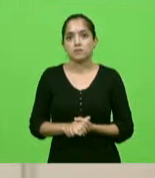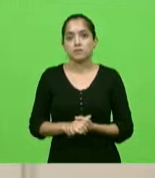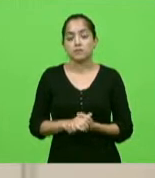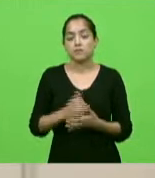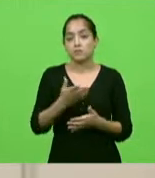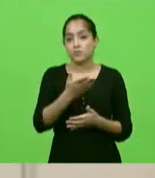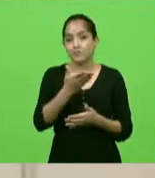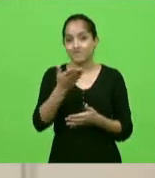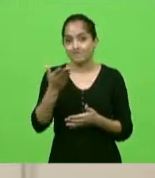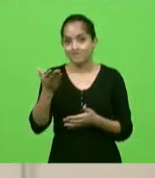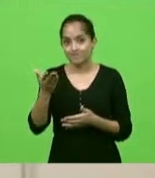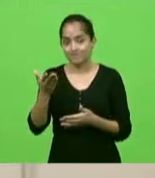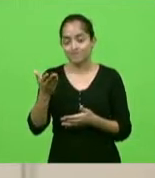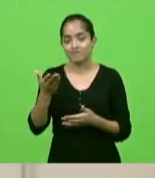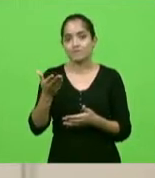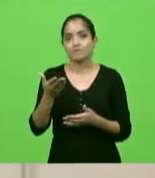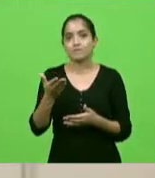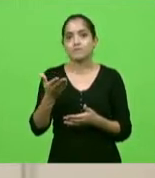por aqueles